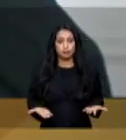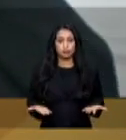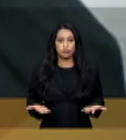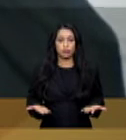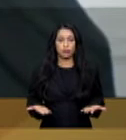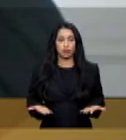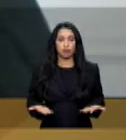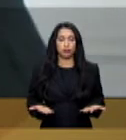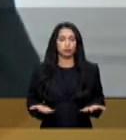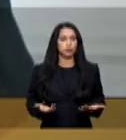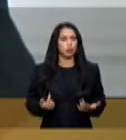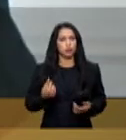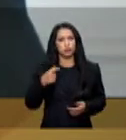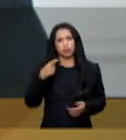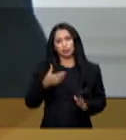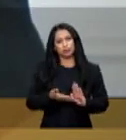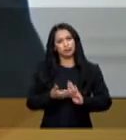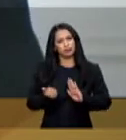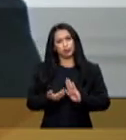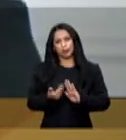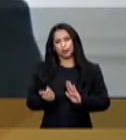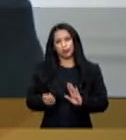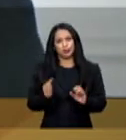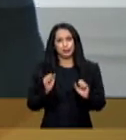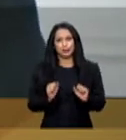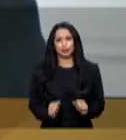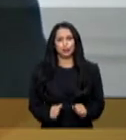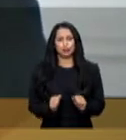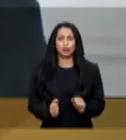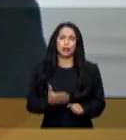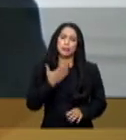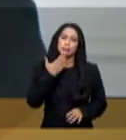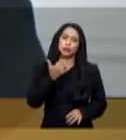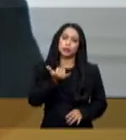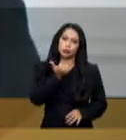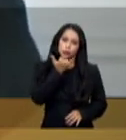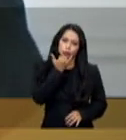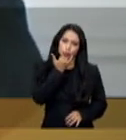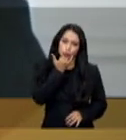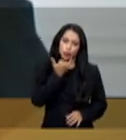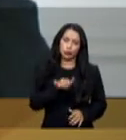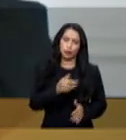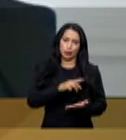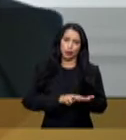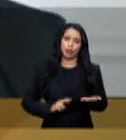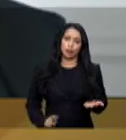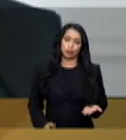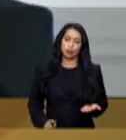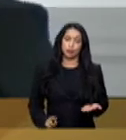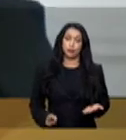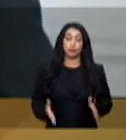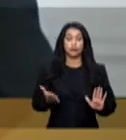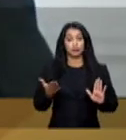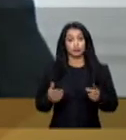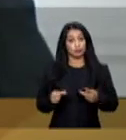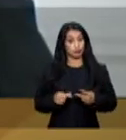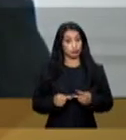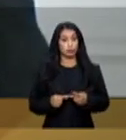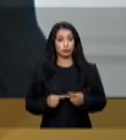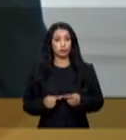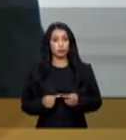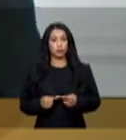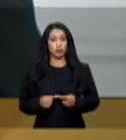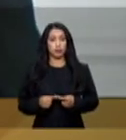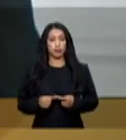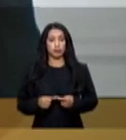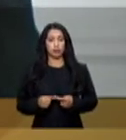isso afasto essa possibilidade, pedindo novamente todas as vênias ao eminente relator. A segunda